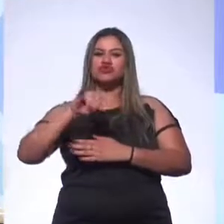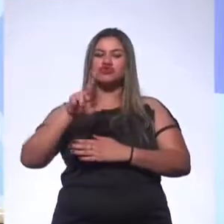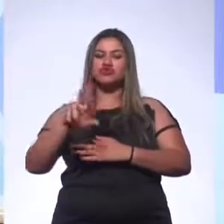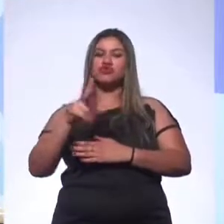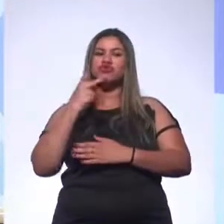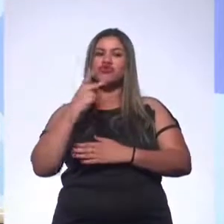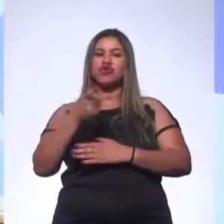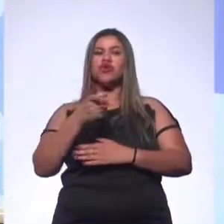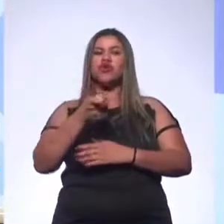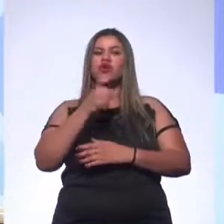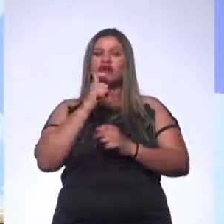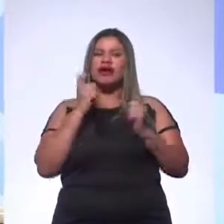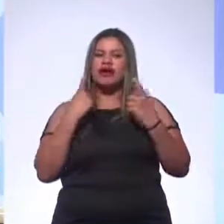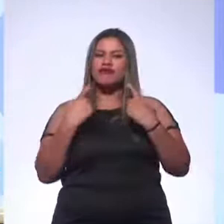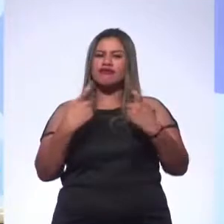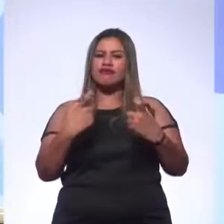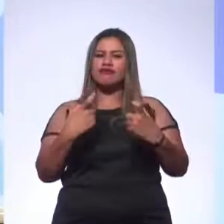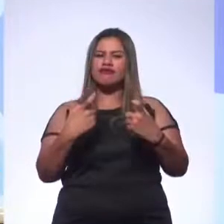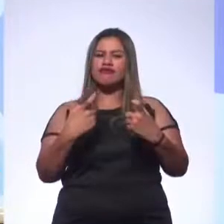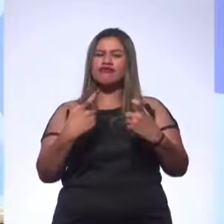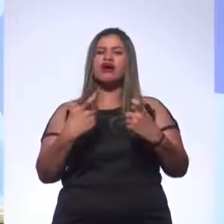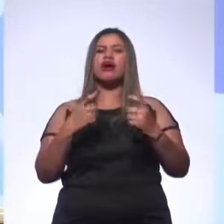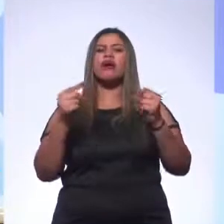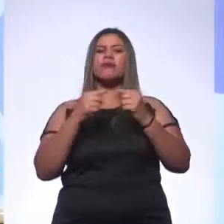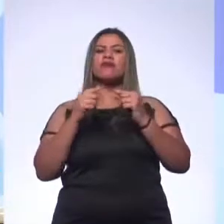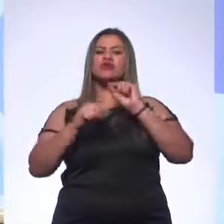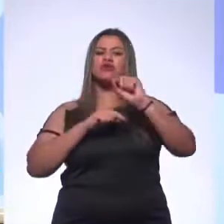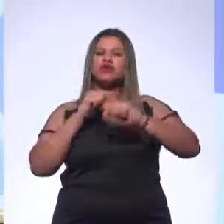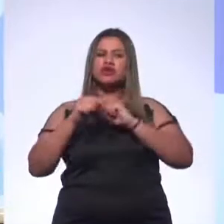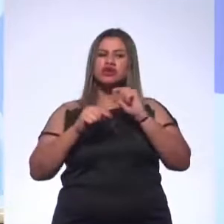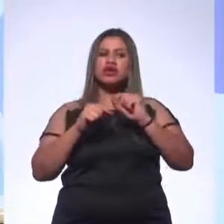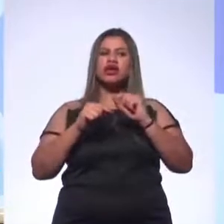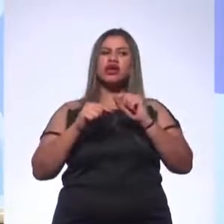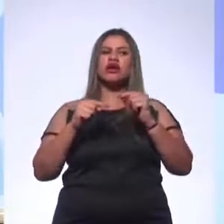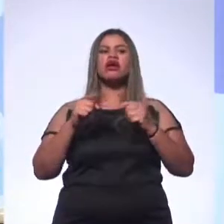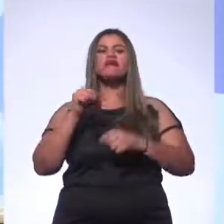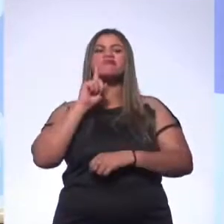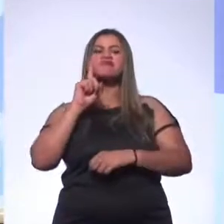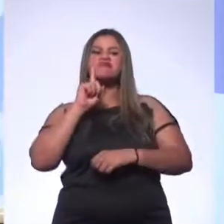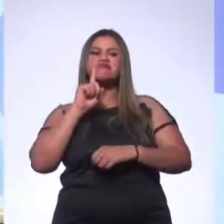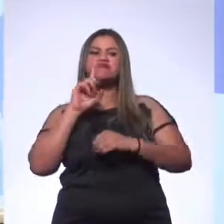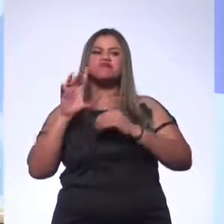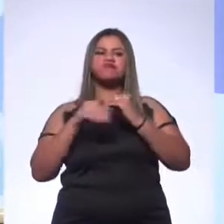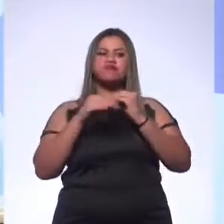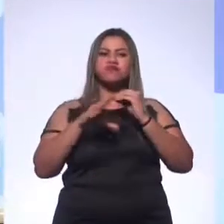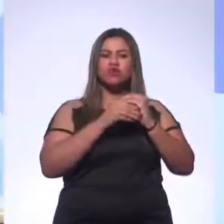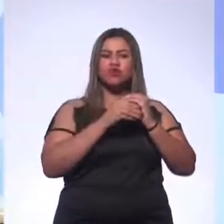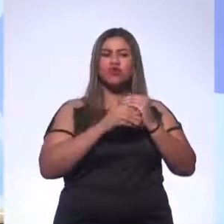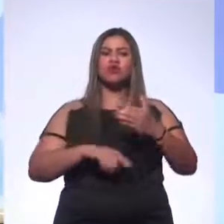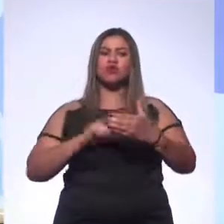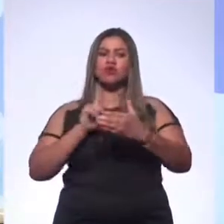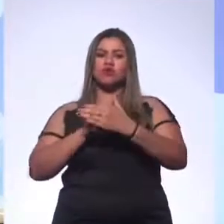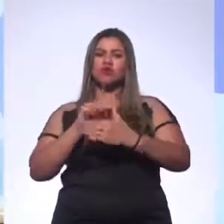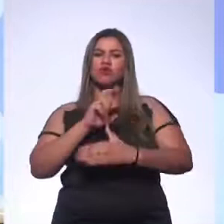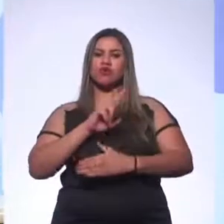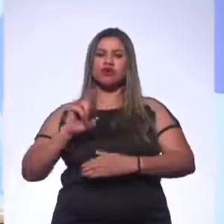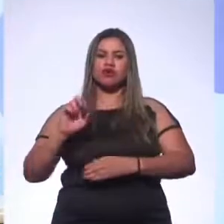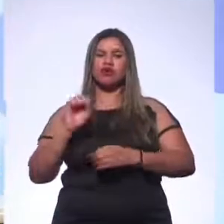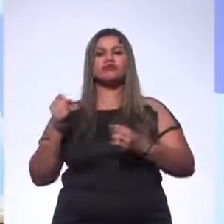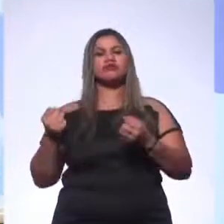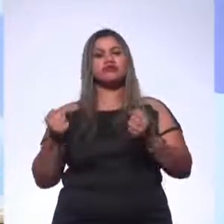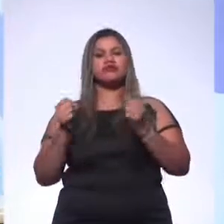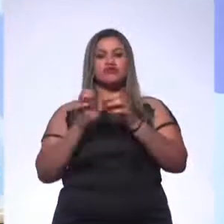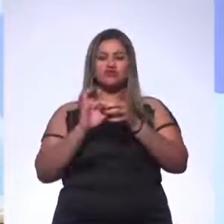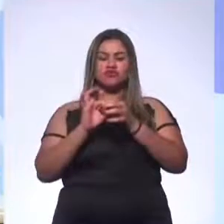que Guerra Fria foi a ideológica entre Estados Unidos e seus aliados e União Soviética e seus aliados. Foi